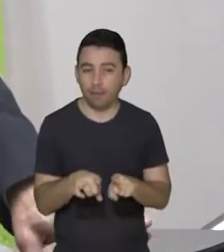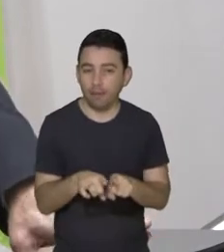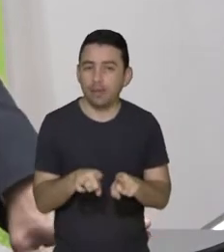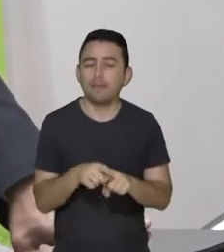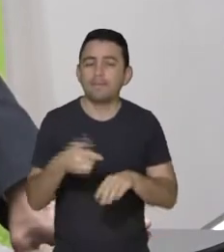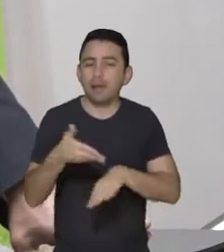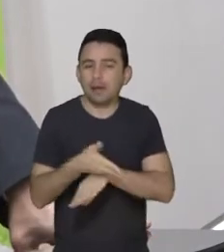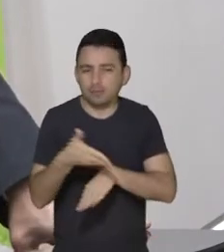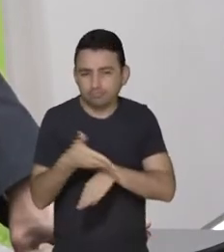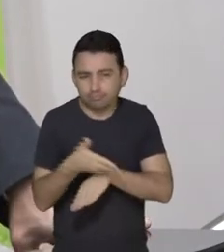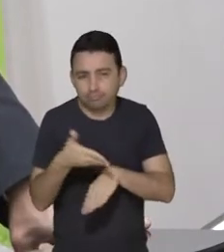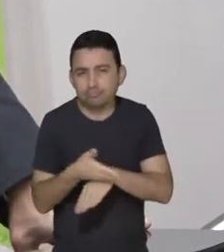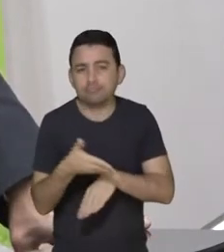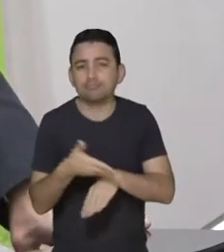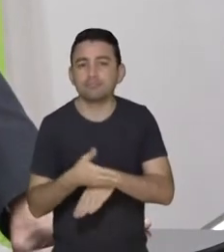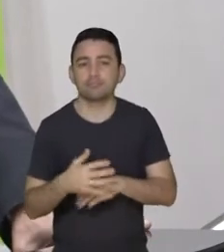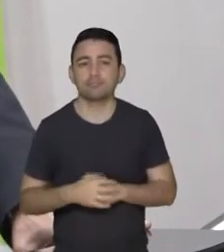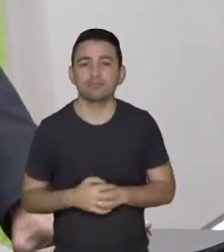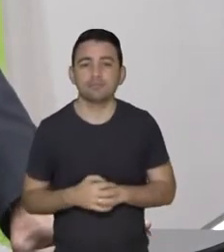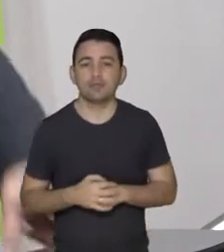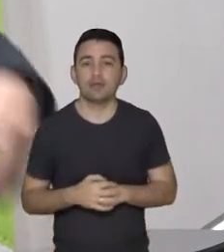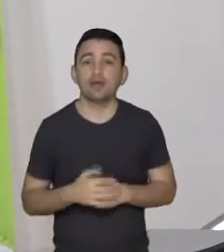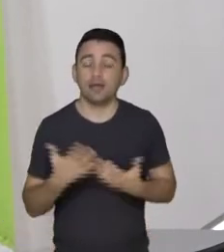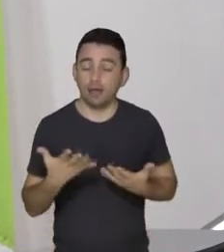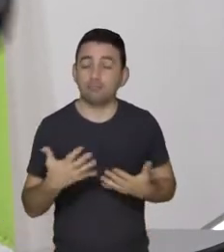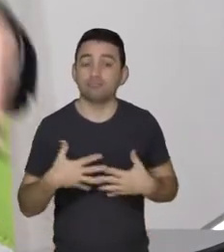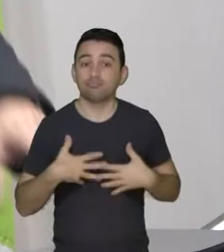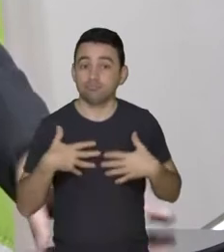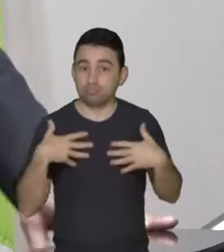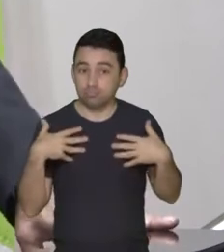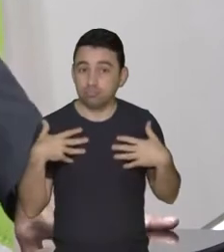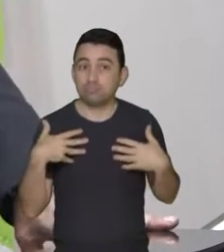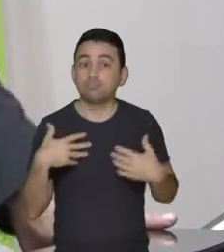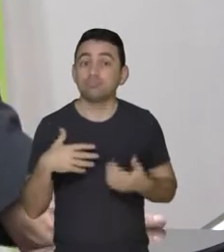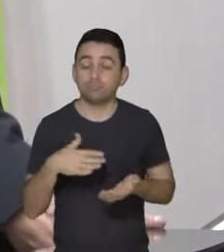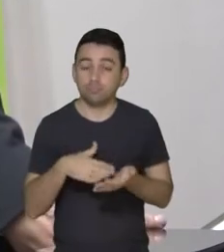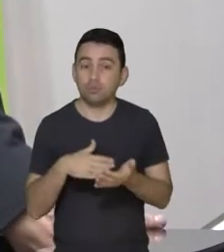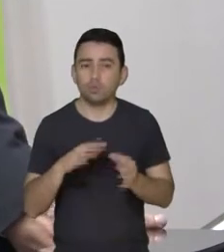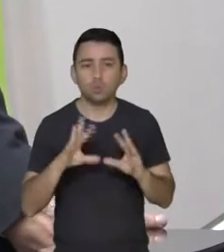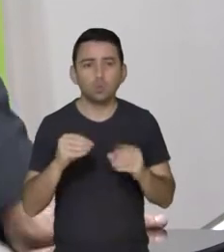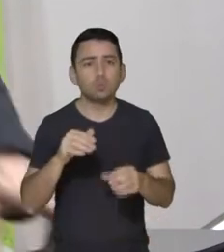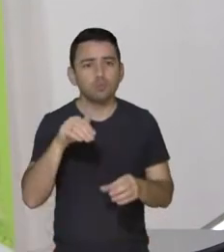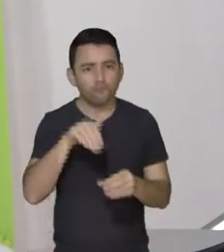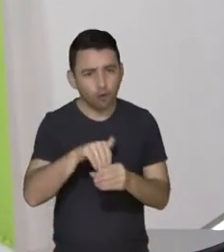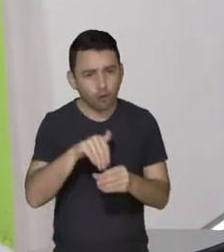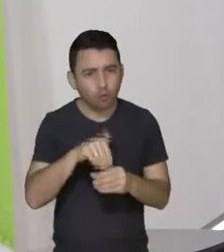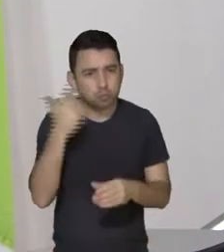participação quero enaltecer todos os que pelo voto conseguiram